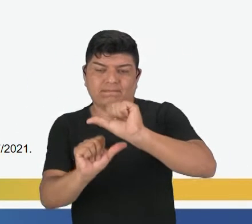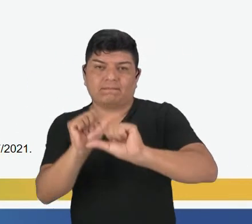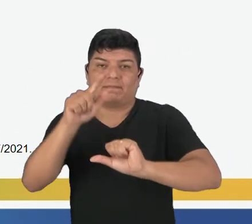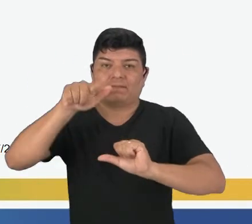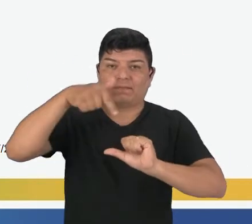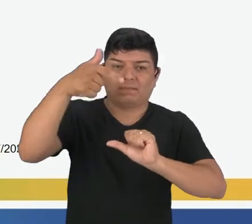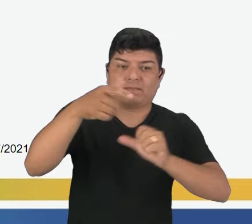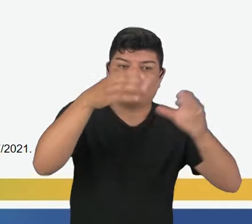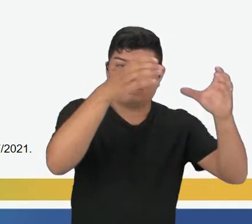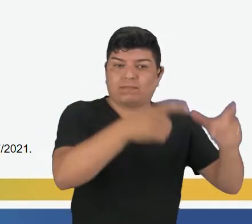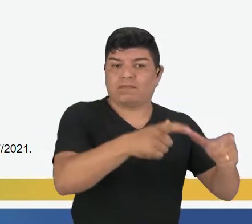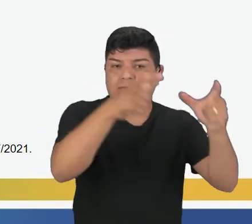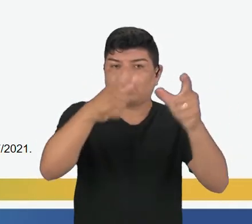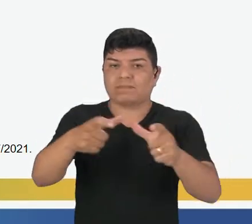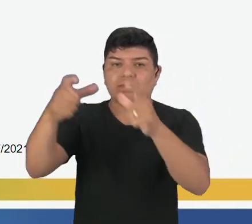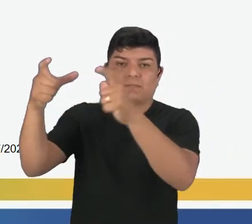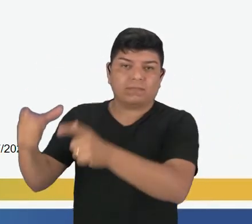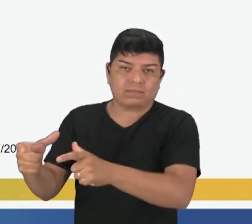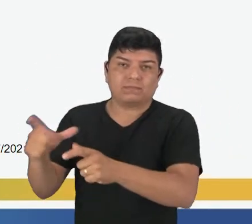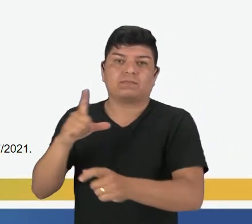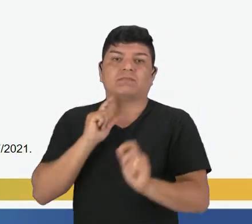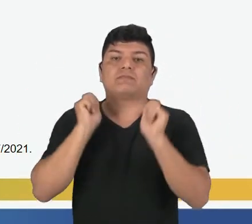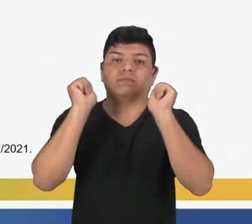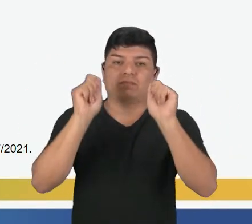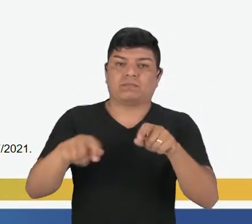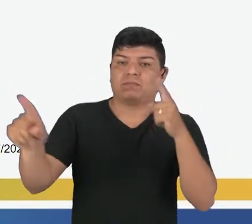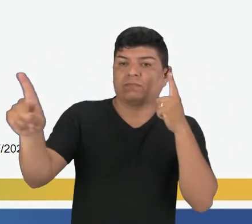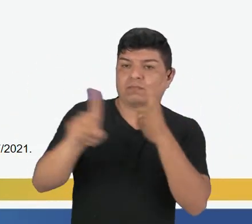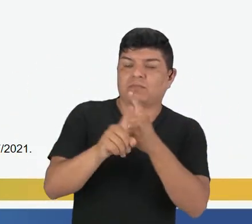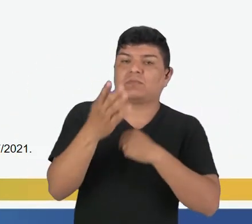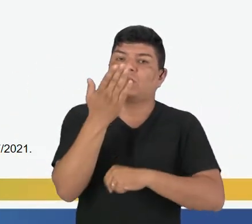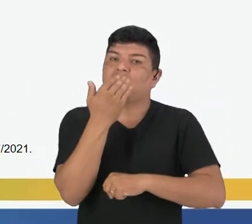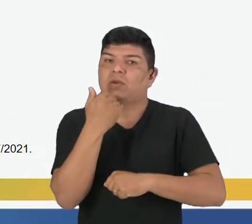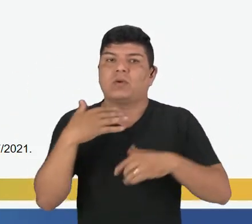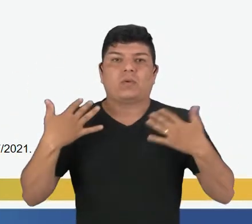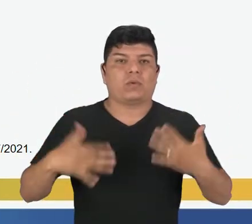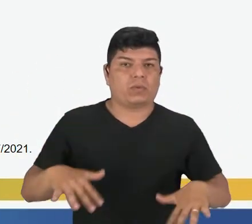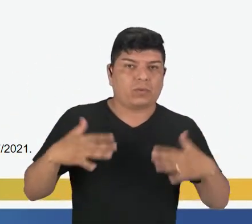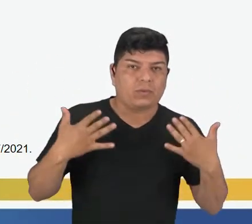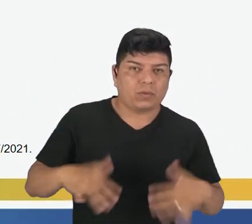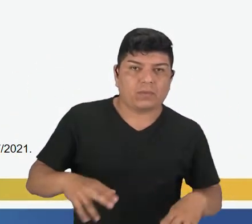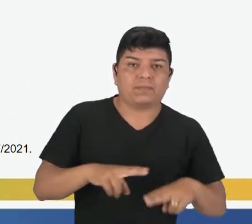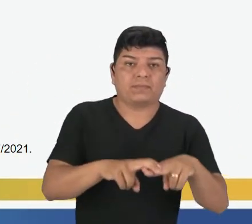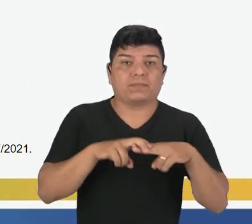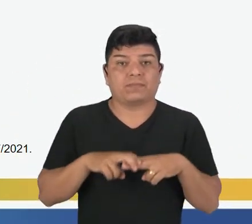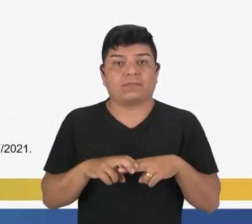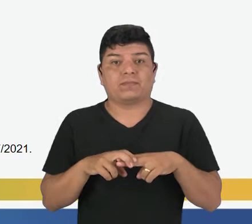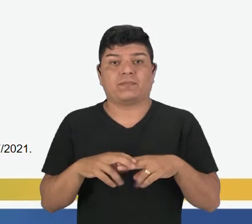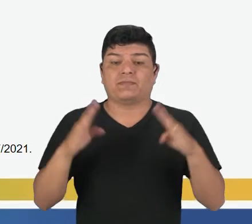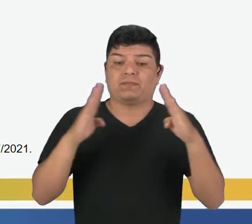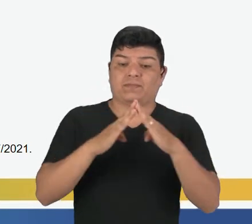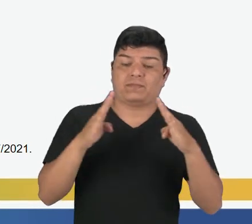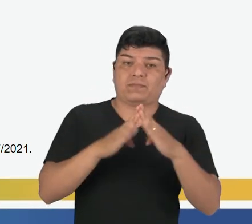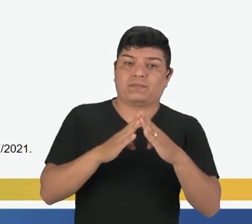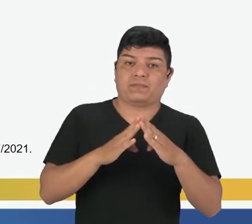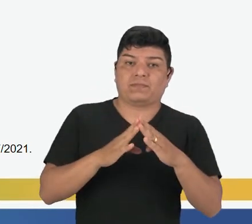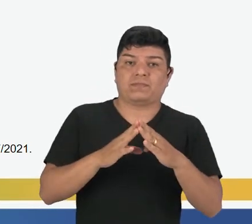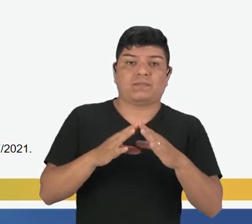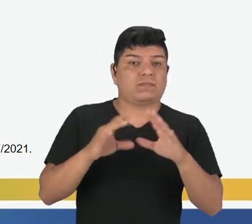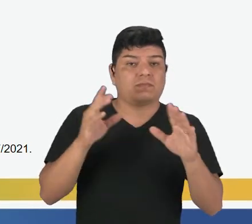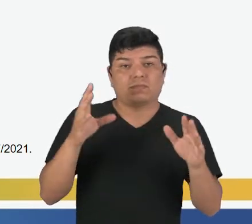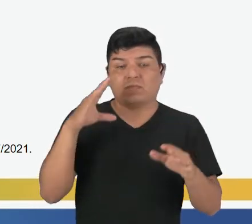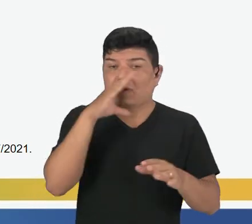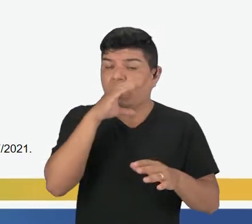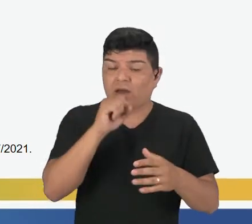para outros lugares, onde poderiam encontrar alimento em abundância. Suas casas eram